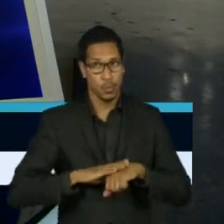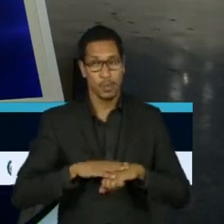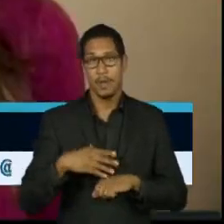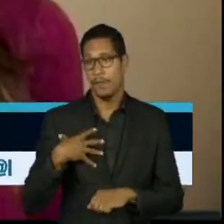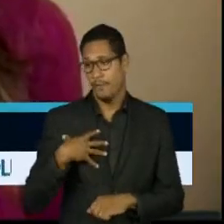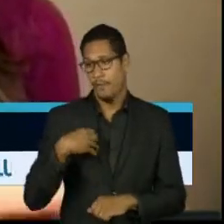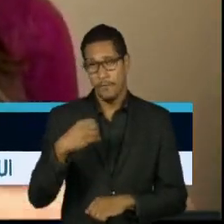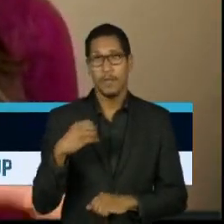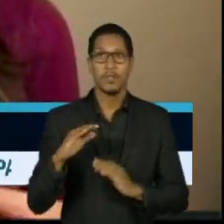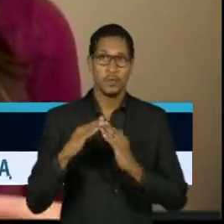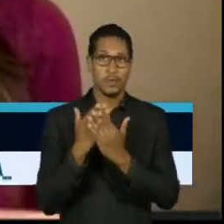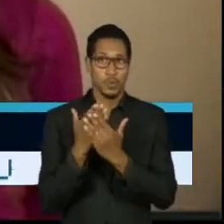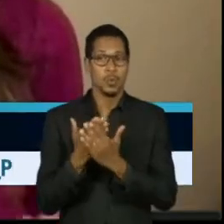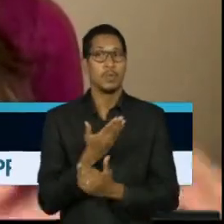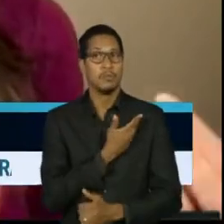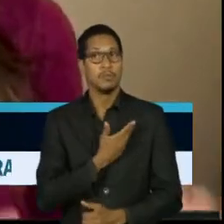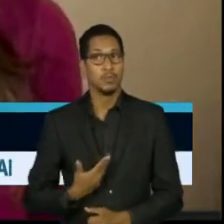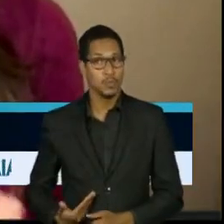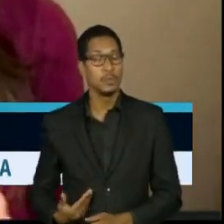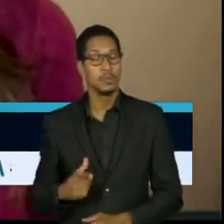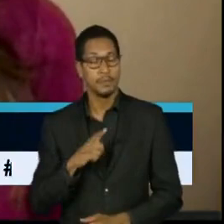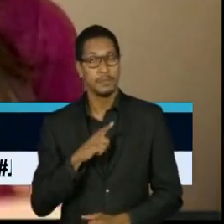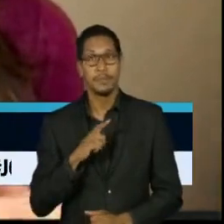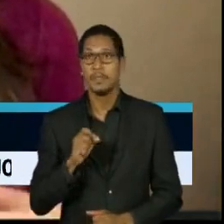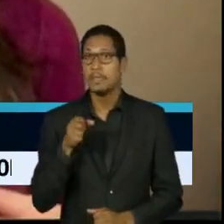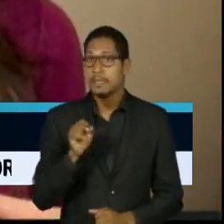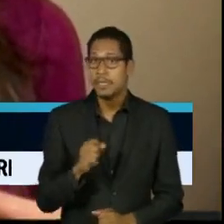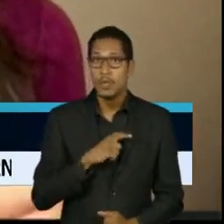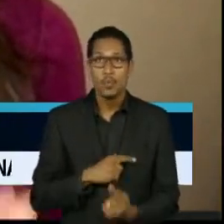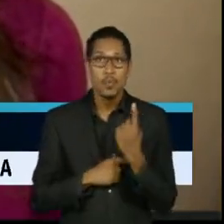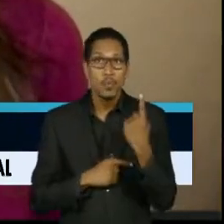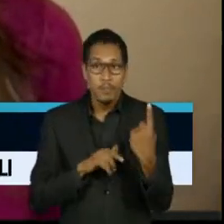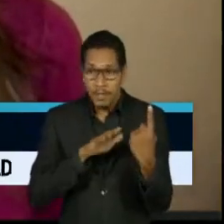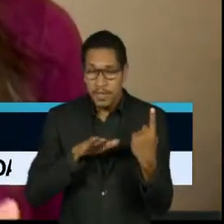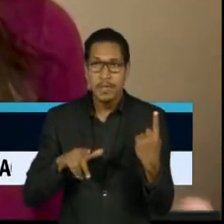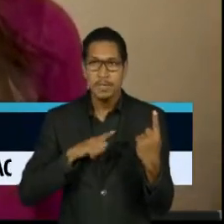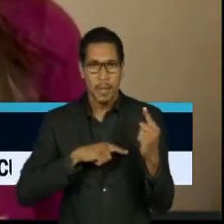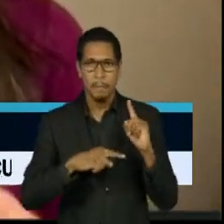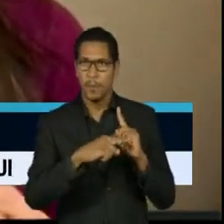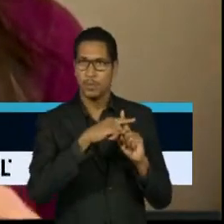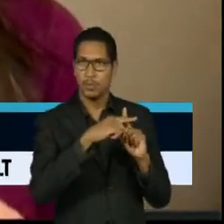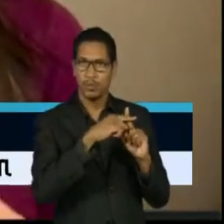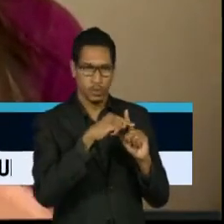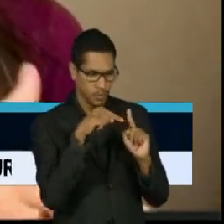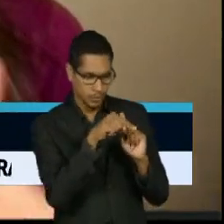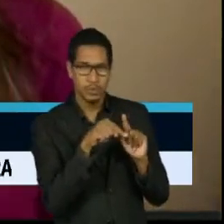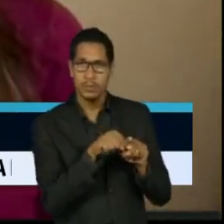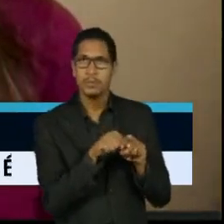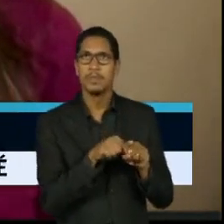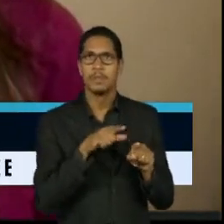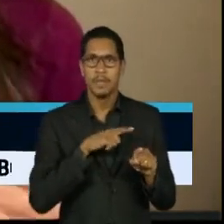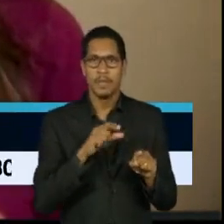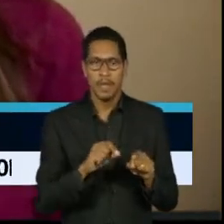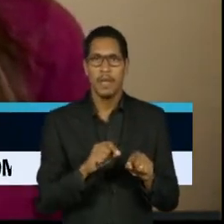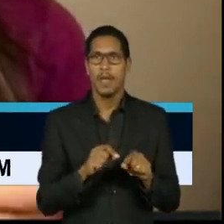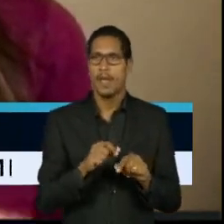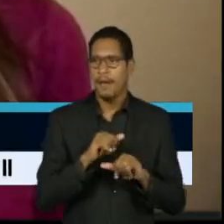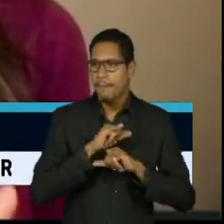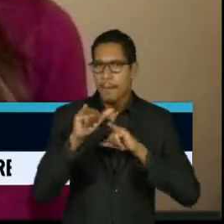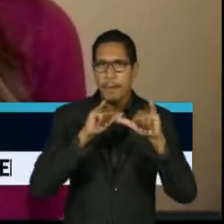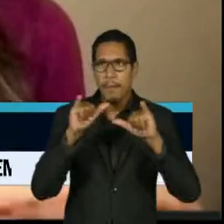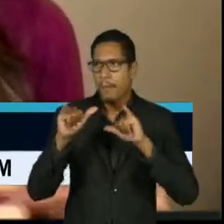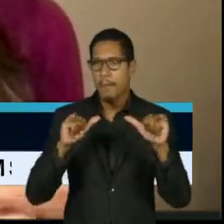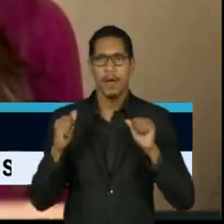filho que estuda numa escola pública. Então, toda vez que alguma criança testa positivo, eles enviam na mochila de todas as